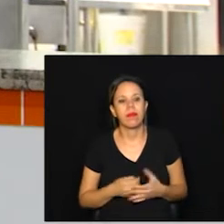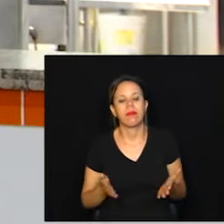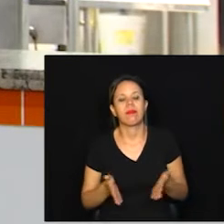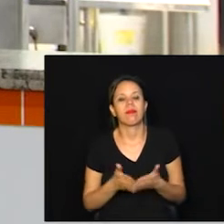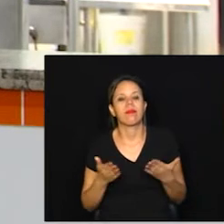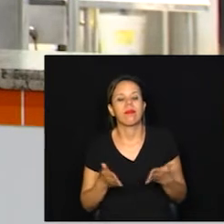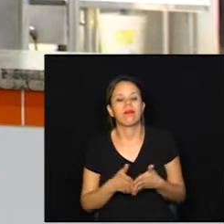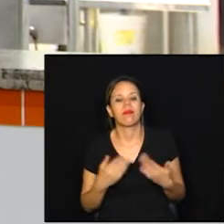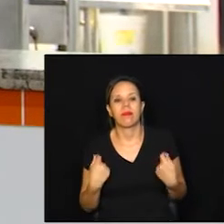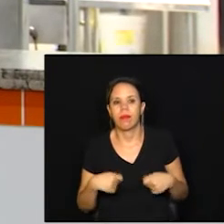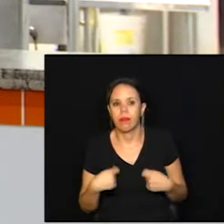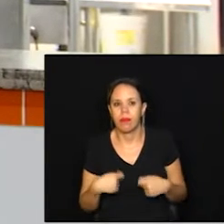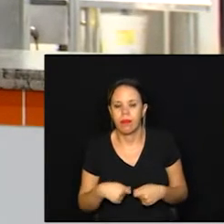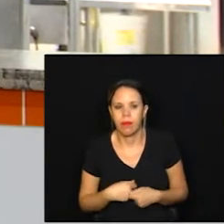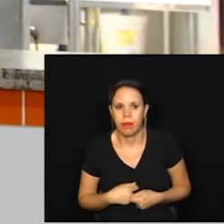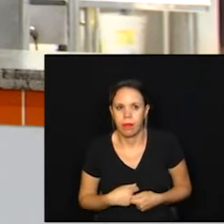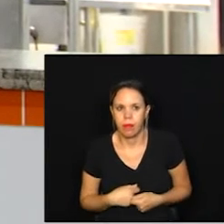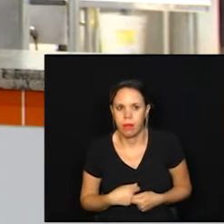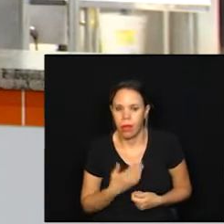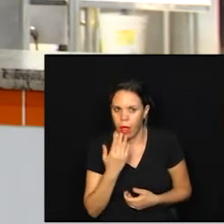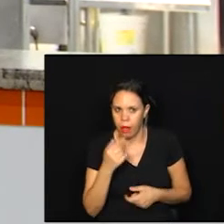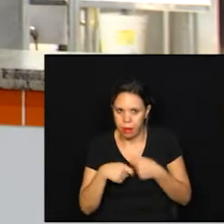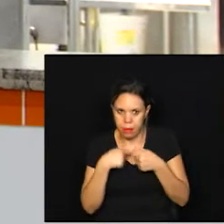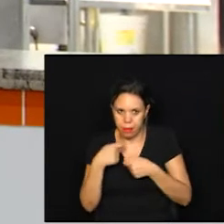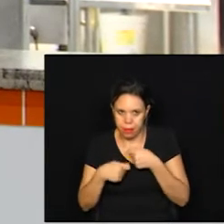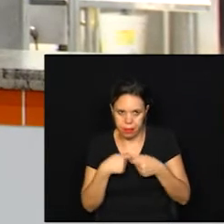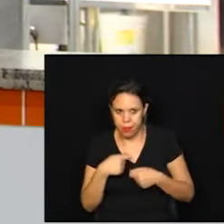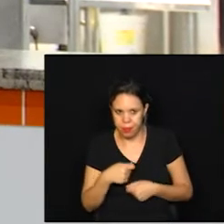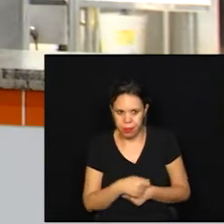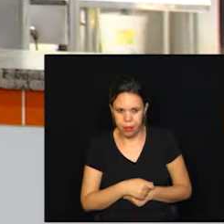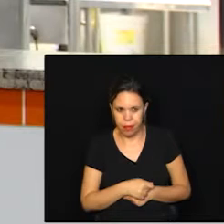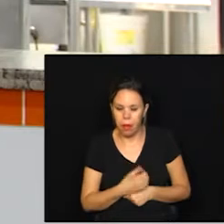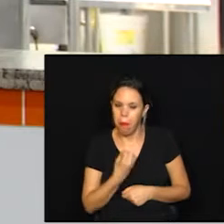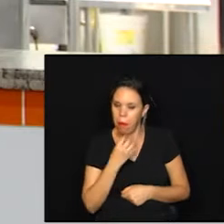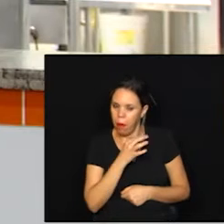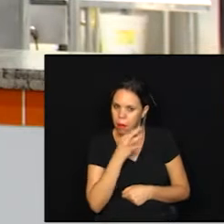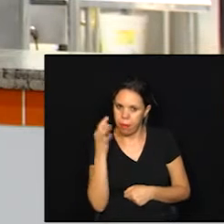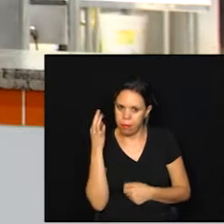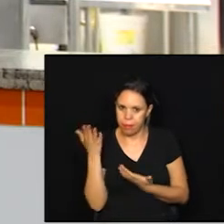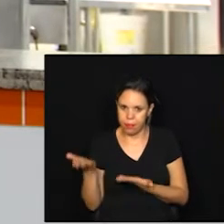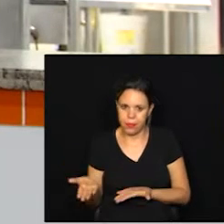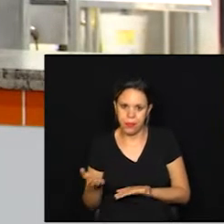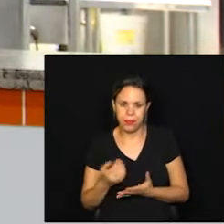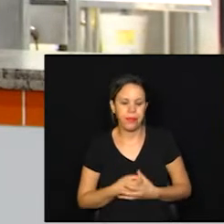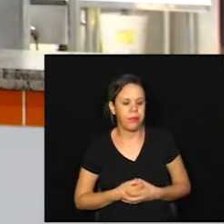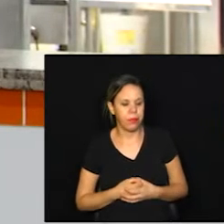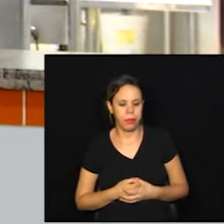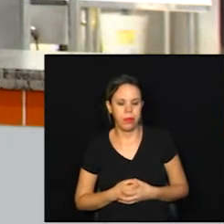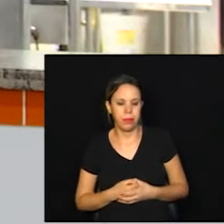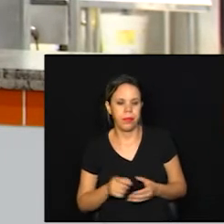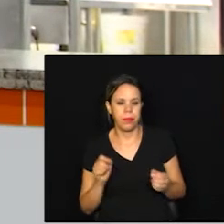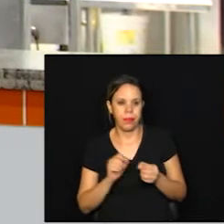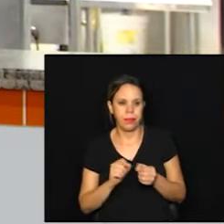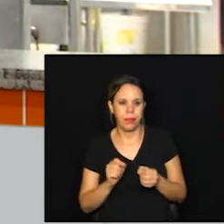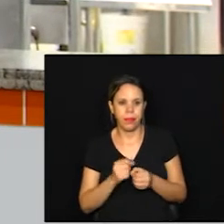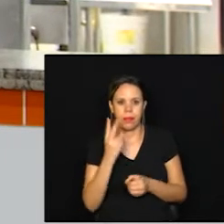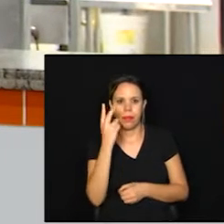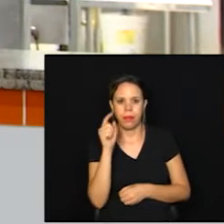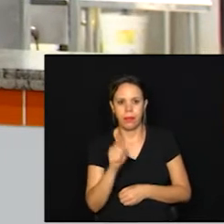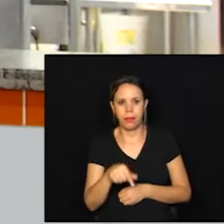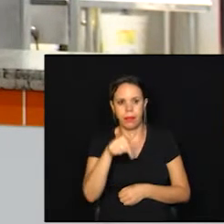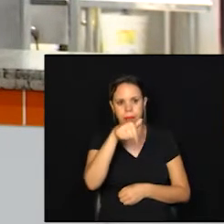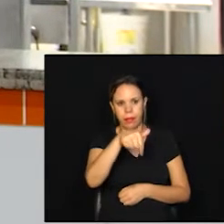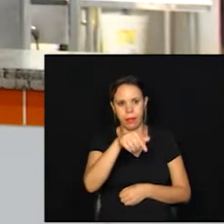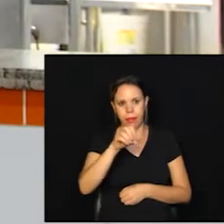né, e precisando aí se alimentar e se alimentar bem. Aqui são realizadas